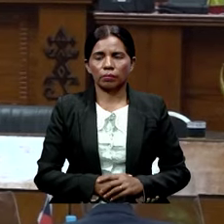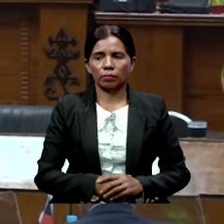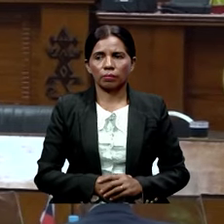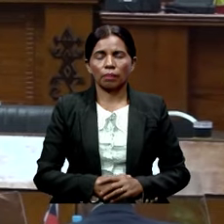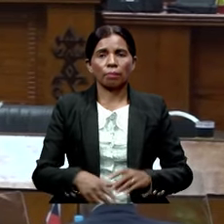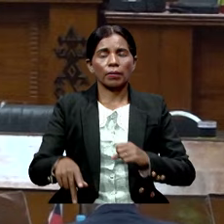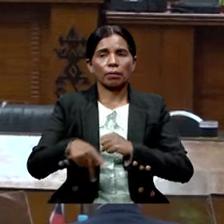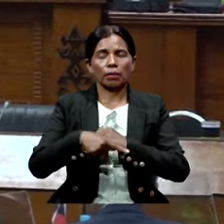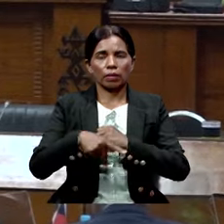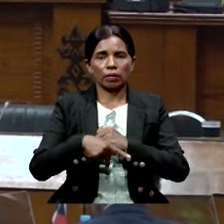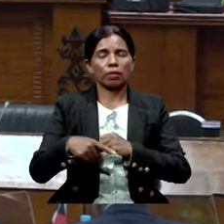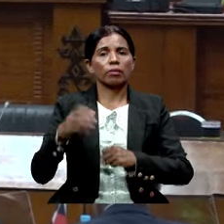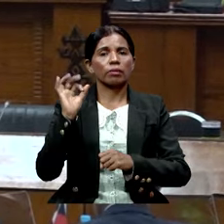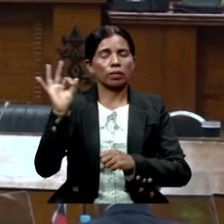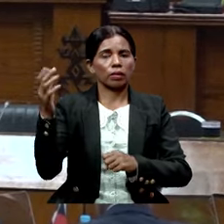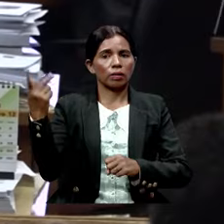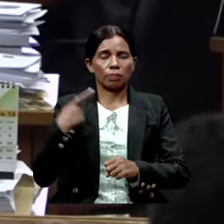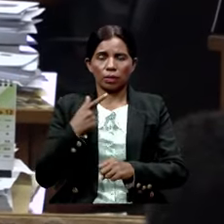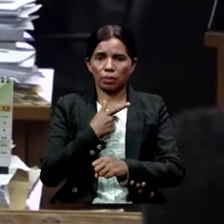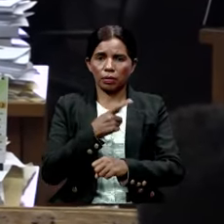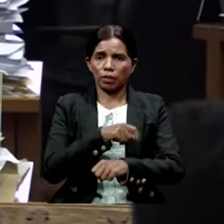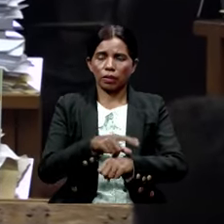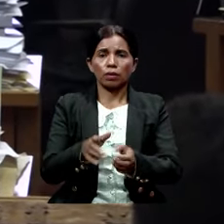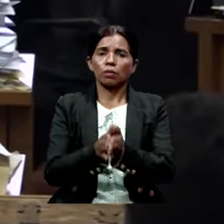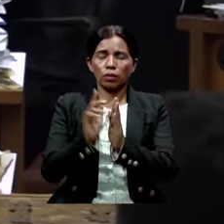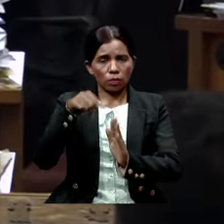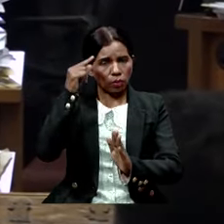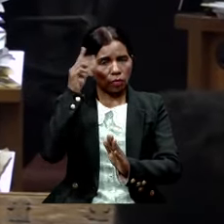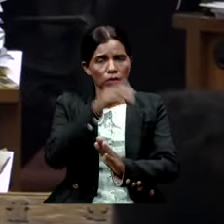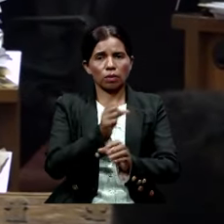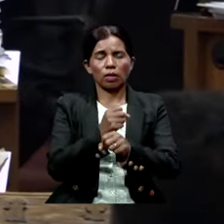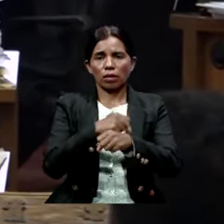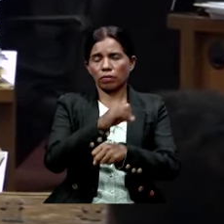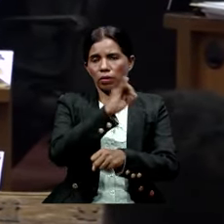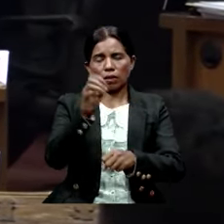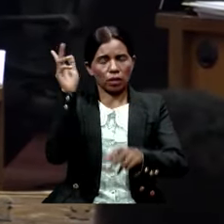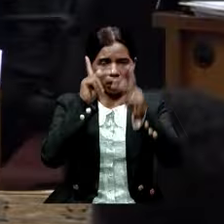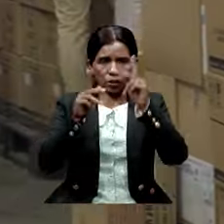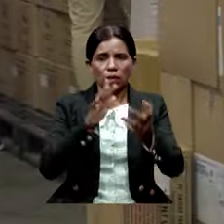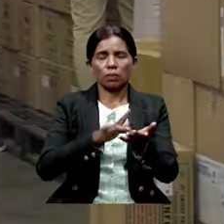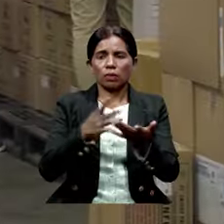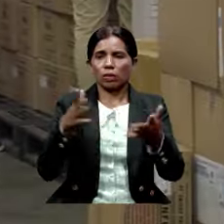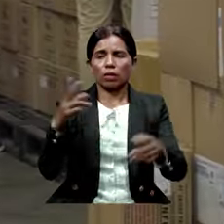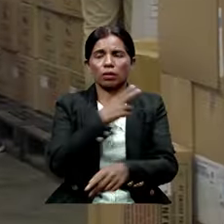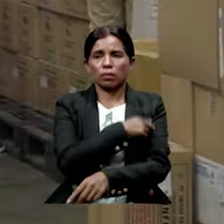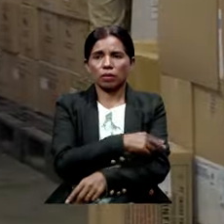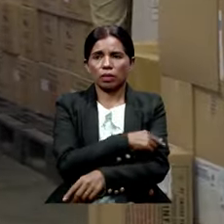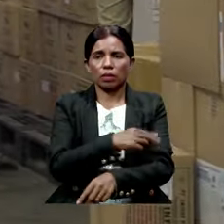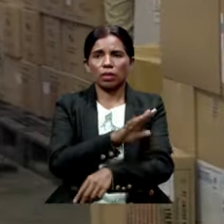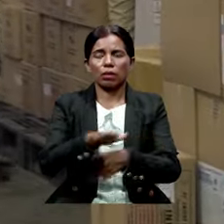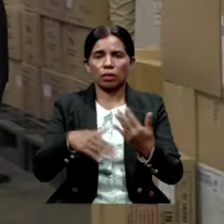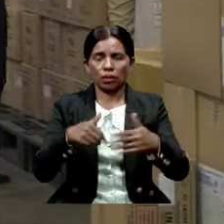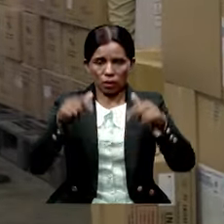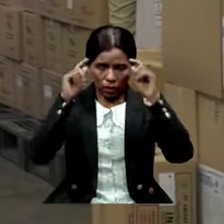Bancada Fretilin e Parlamento Nacional o seu governo atual investigação com o caso falta e moro que hospital centro saúde no clínica Sira e a